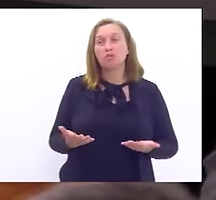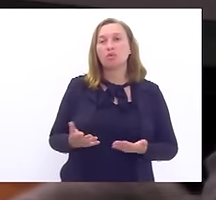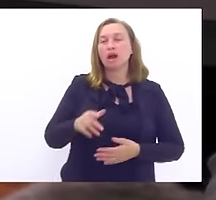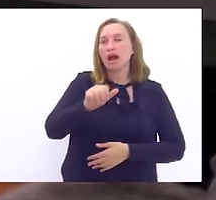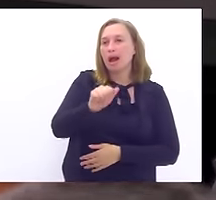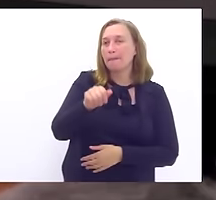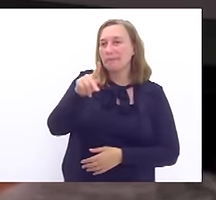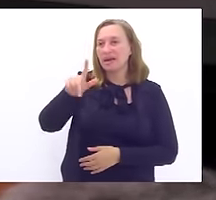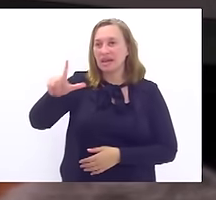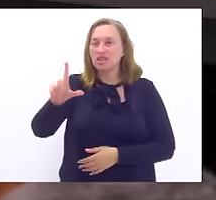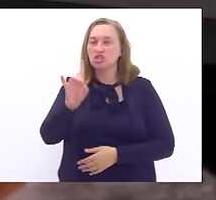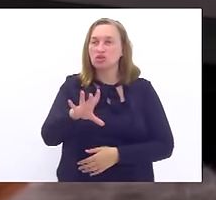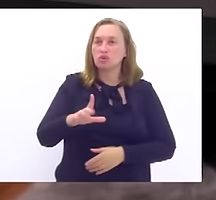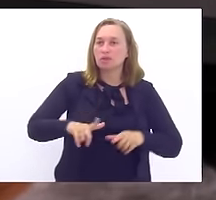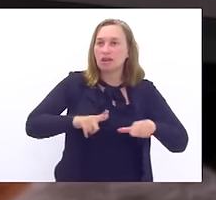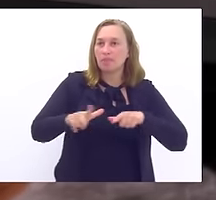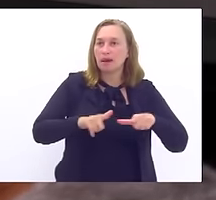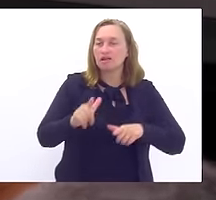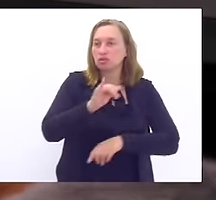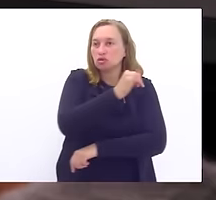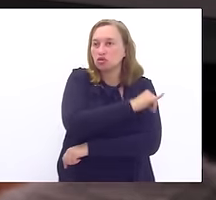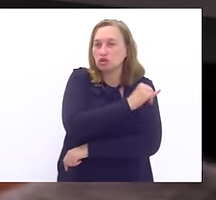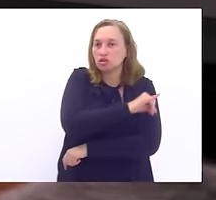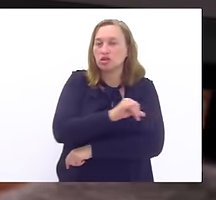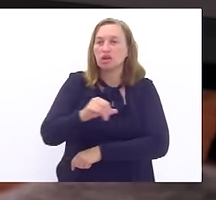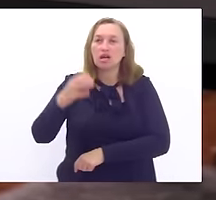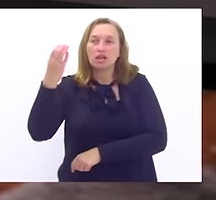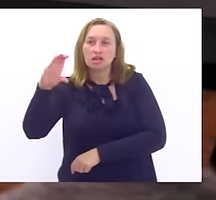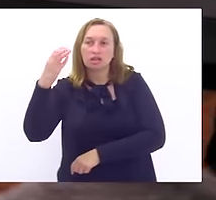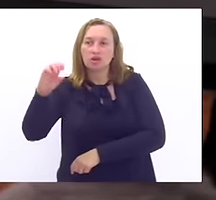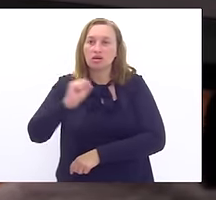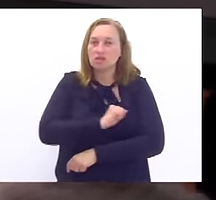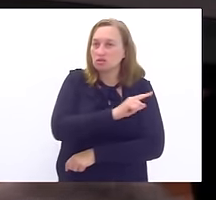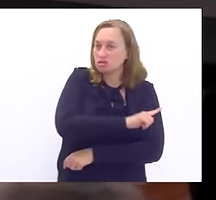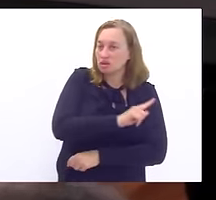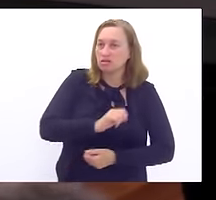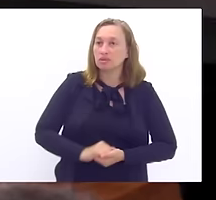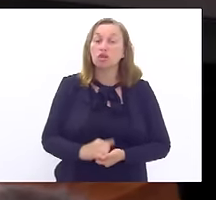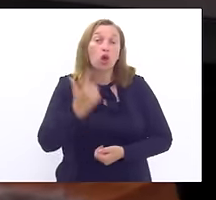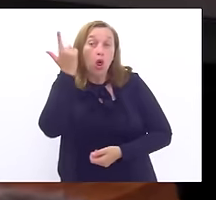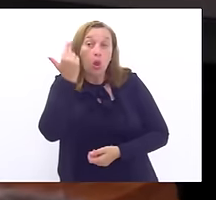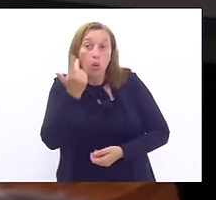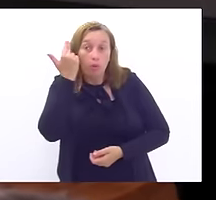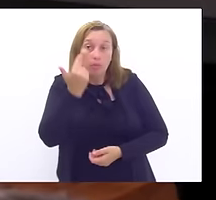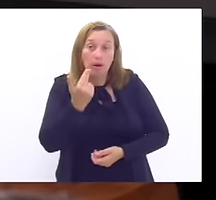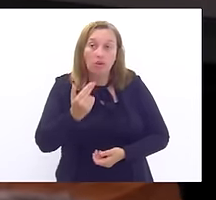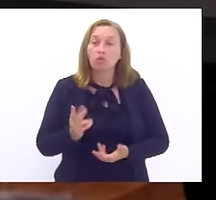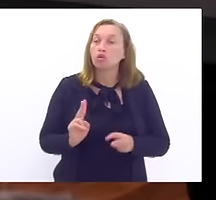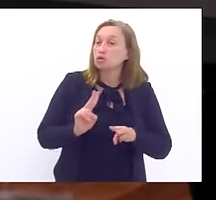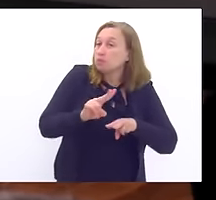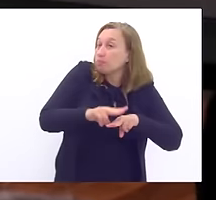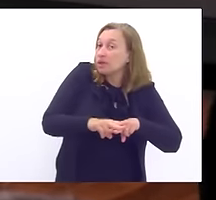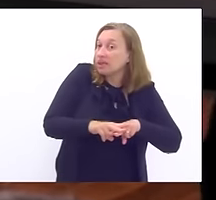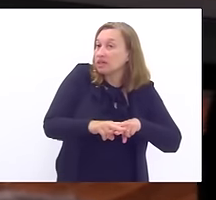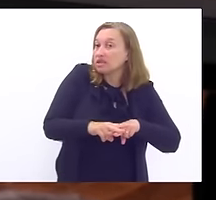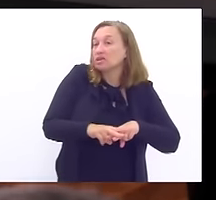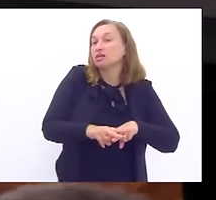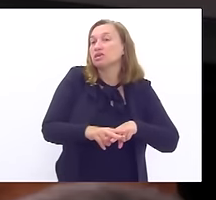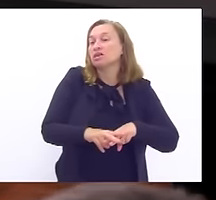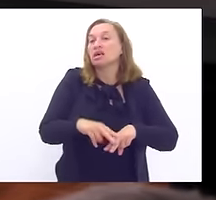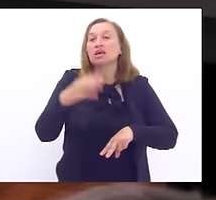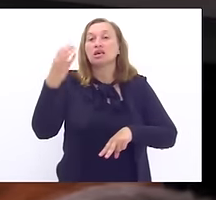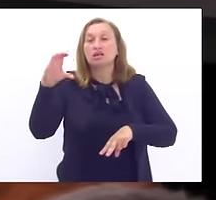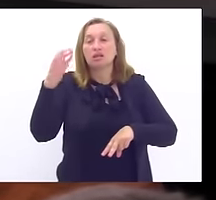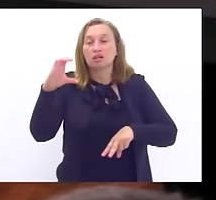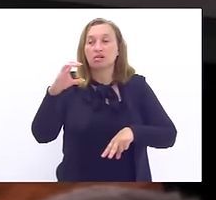apl ela só opera no Rio de Janeiro Niterói e São Gonçalo Normalmente quando a apreensão é feita em